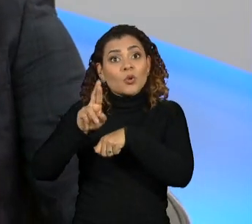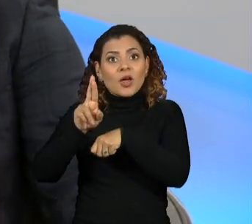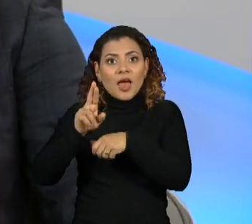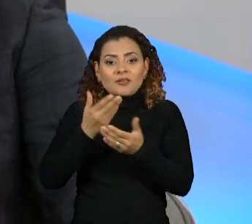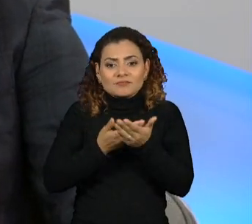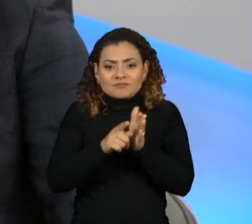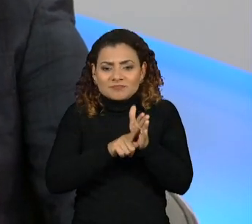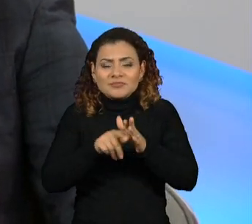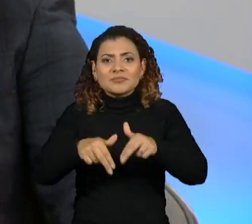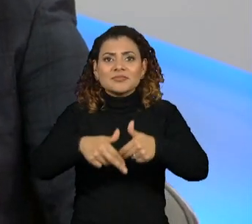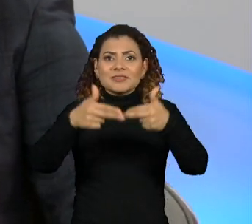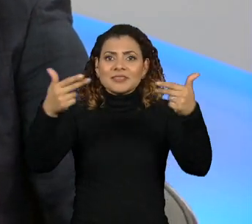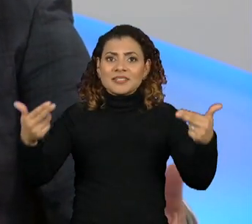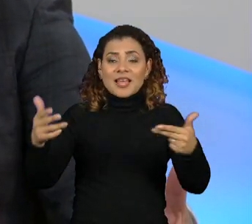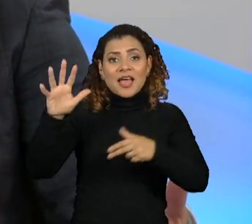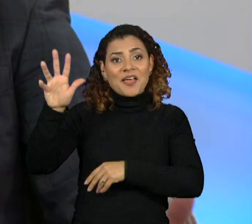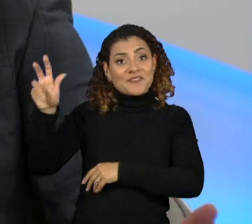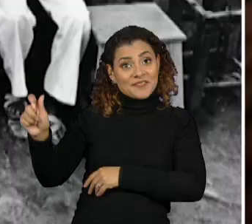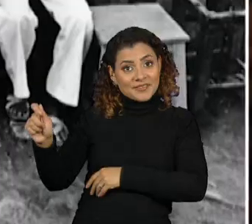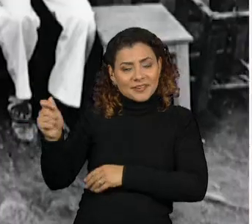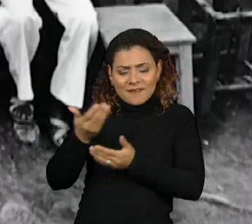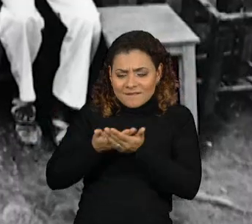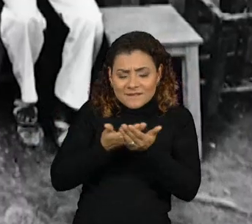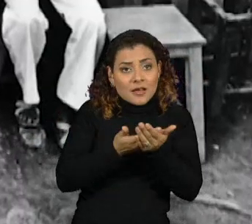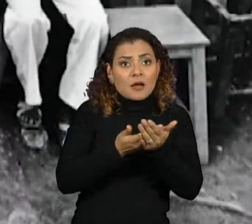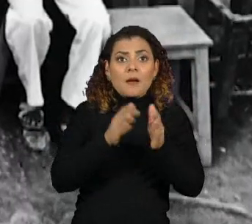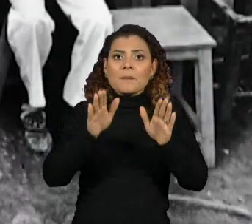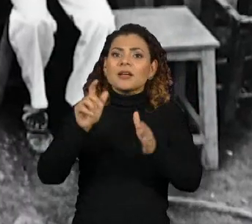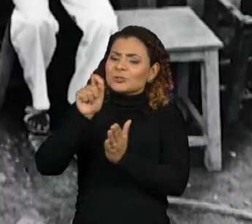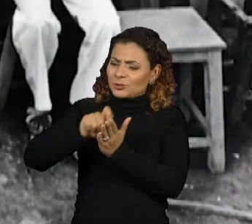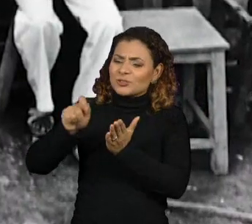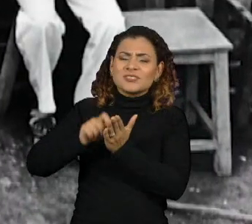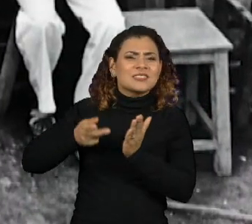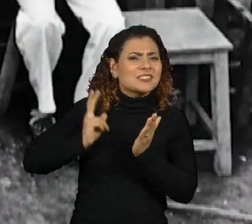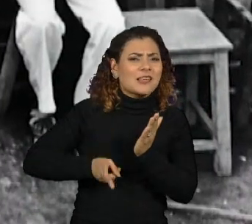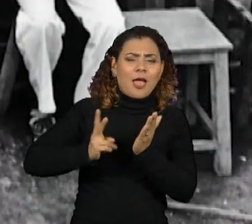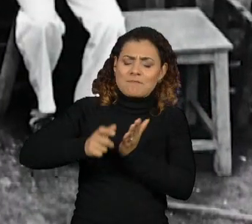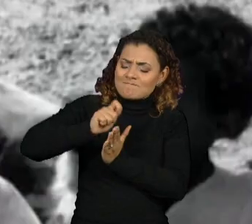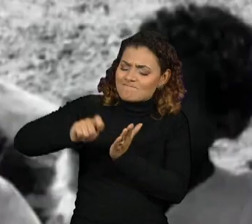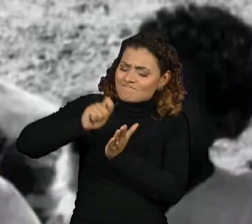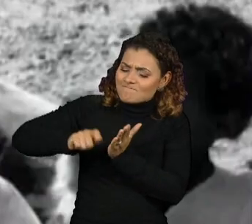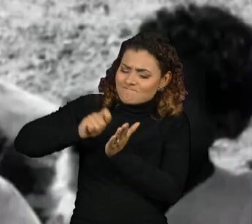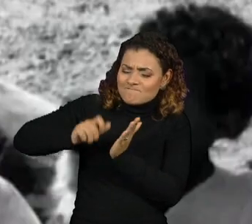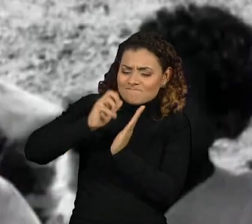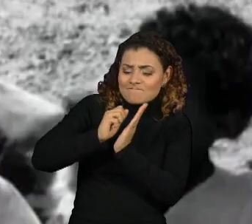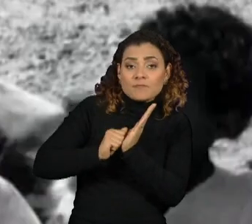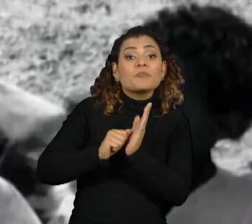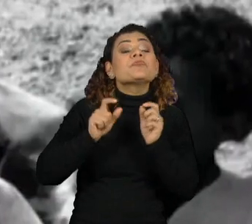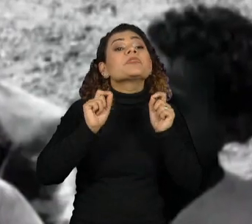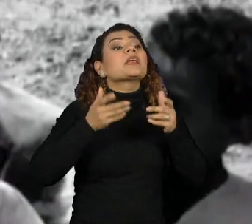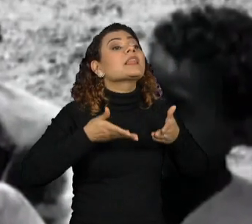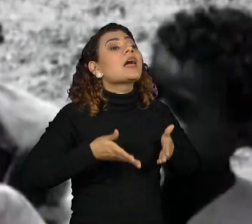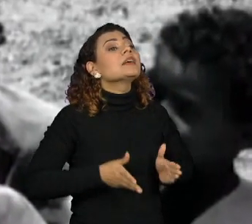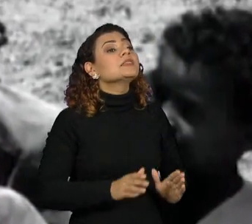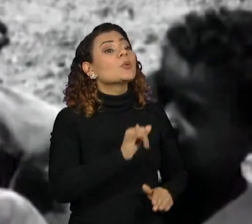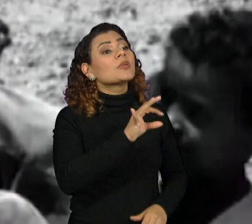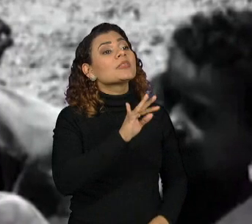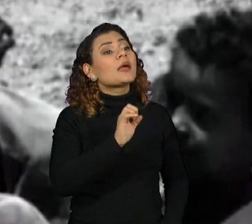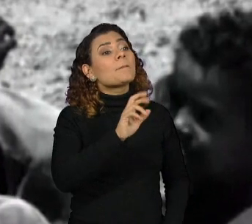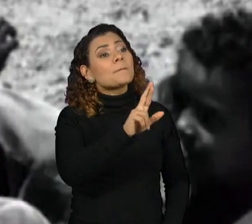estudos étnicos e africanos, sem nunca deixar de escrever. Quem nasceu primeiro? O